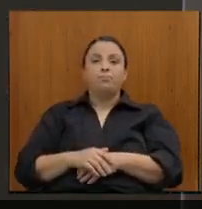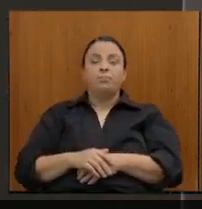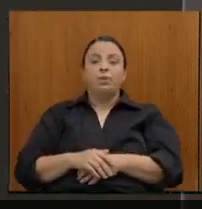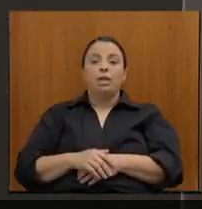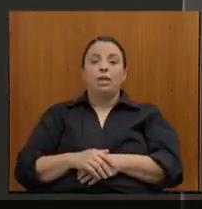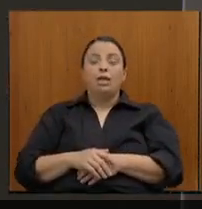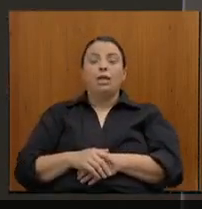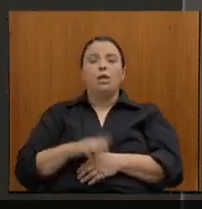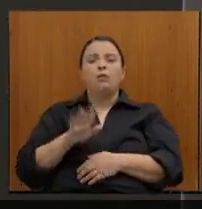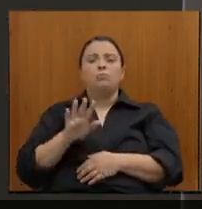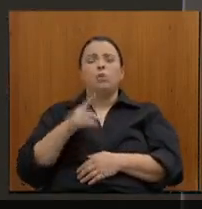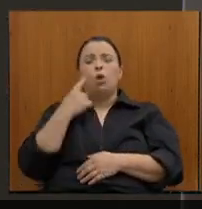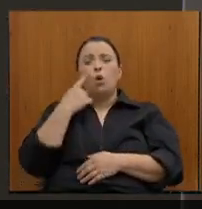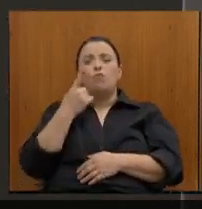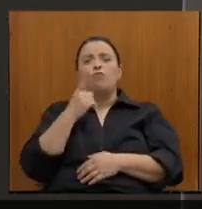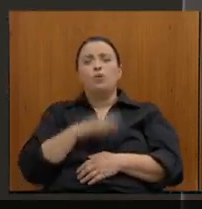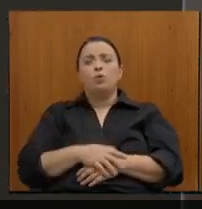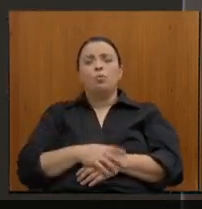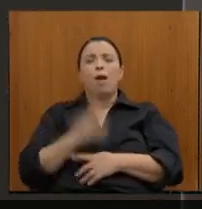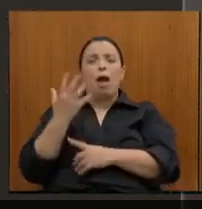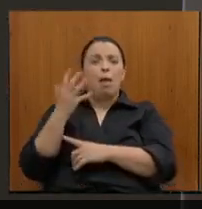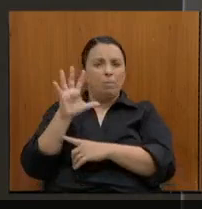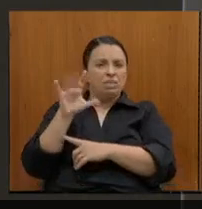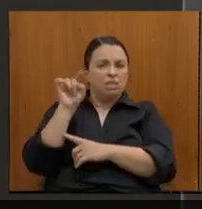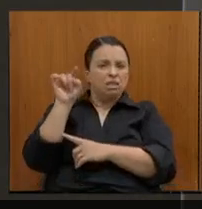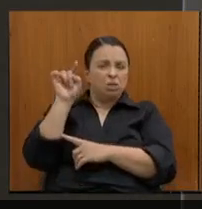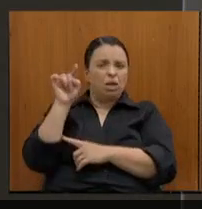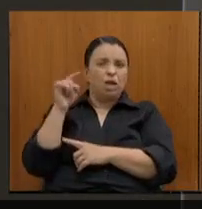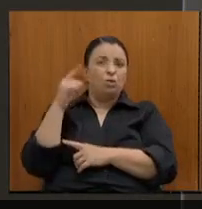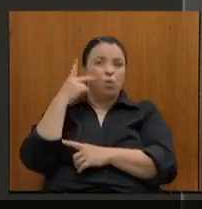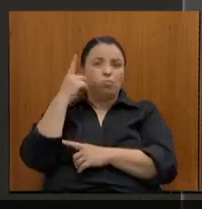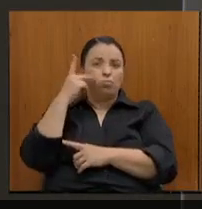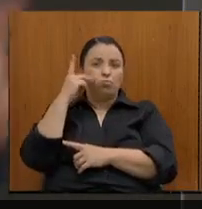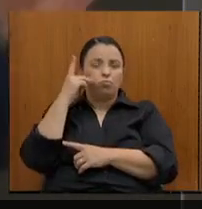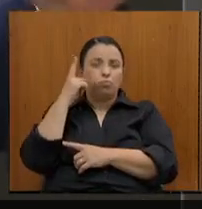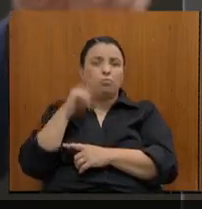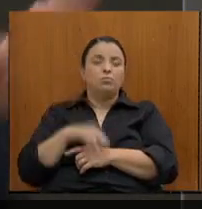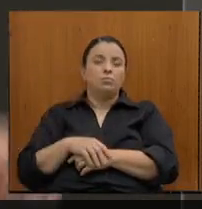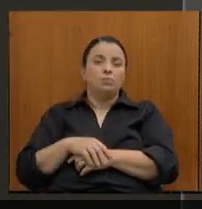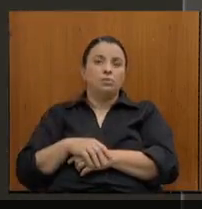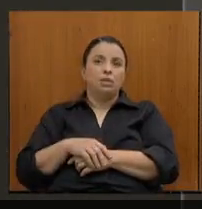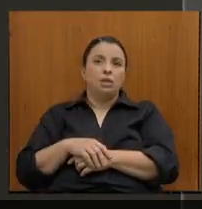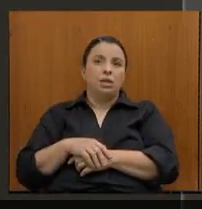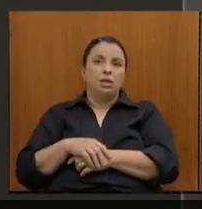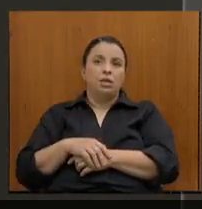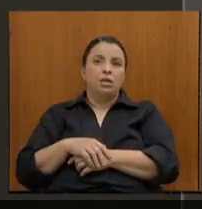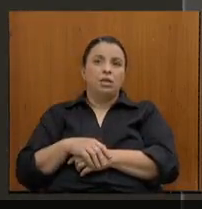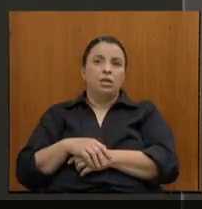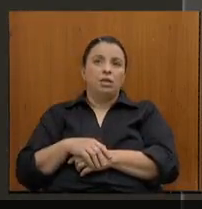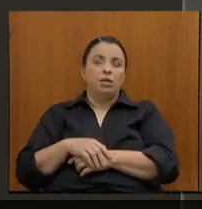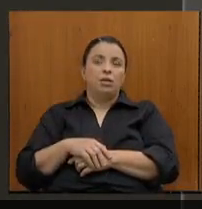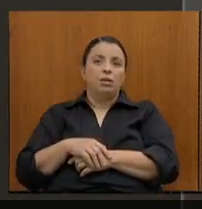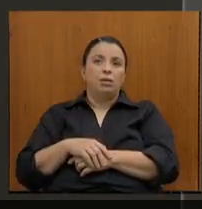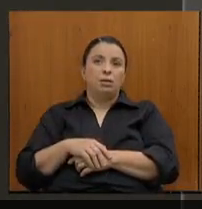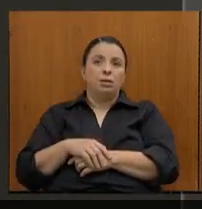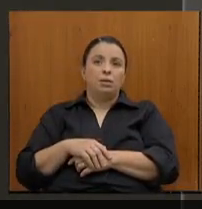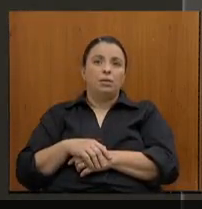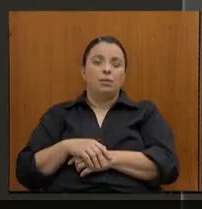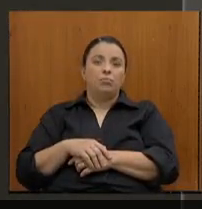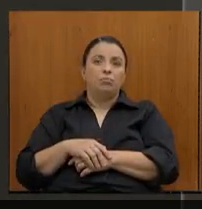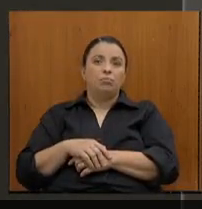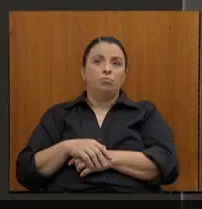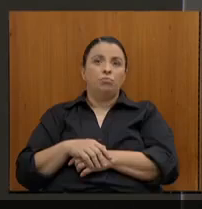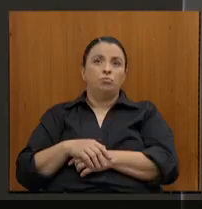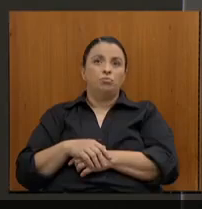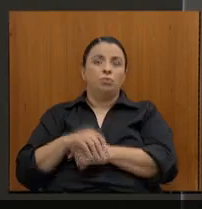apresentação é do pessoal do Ceará mas é extraído de uma até a próxima apresentação na próxima